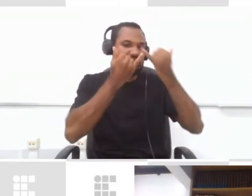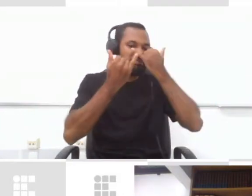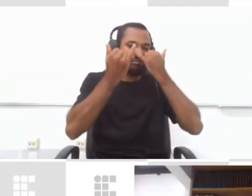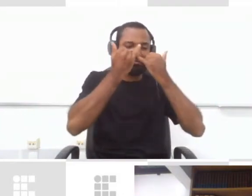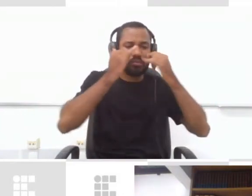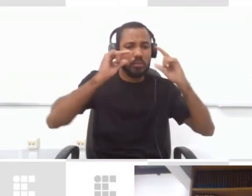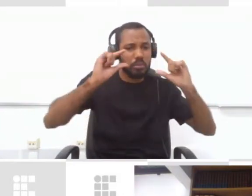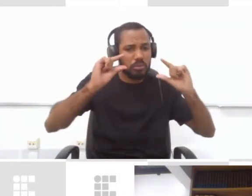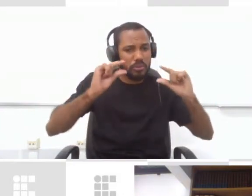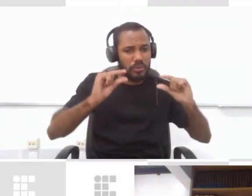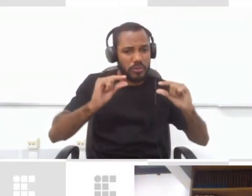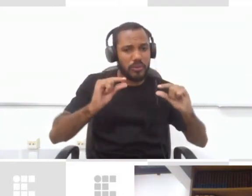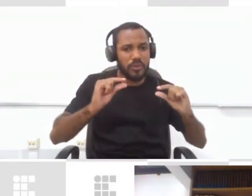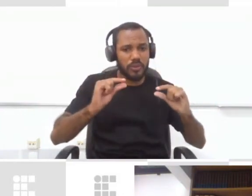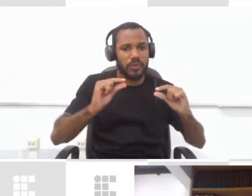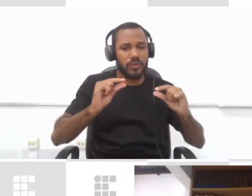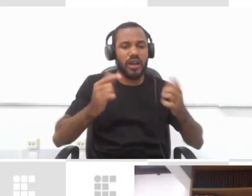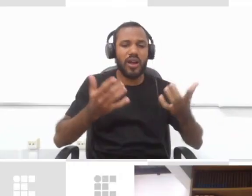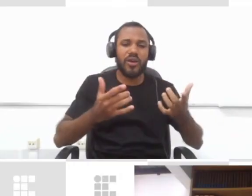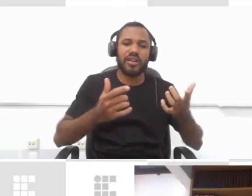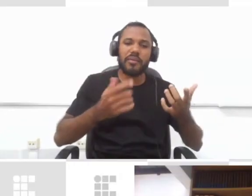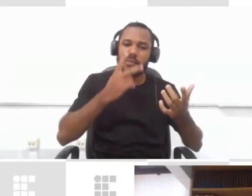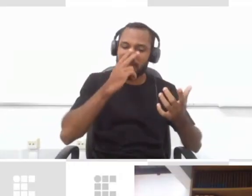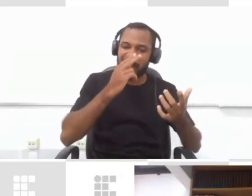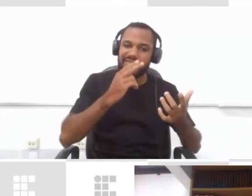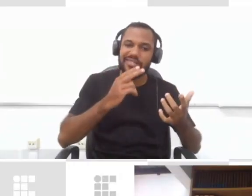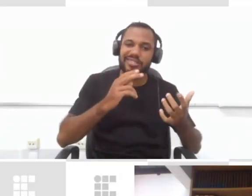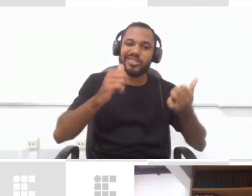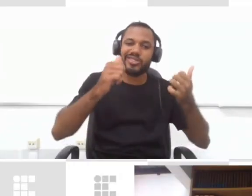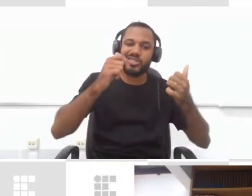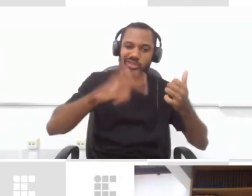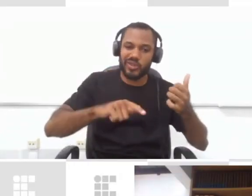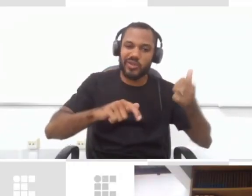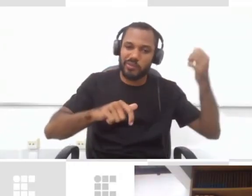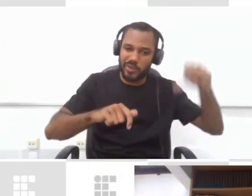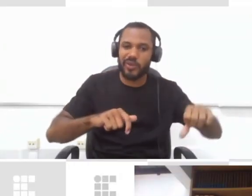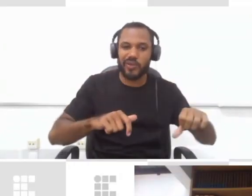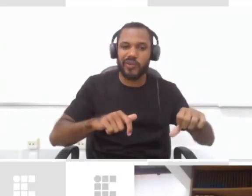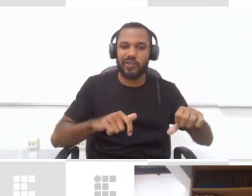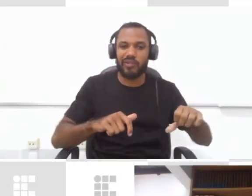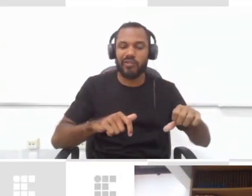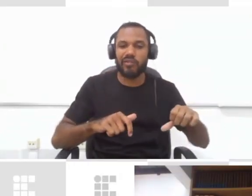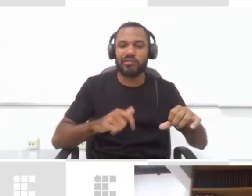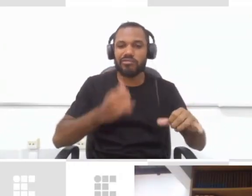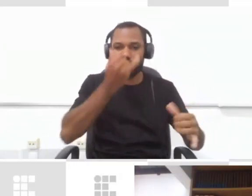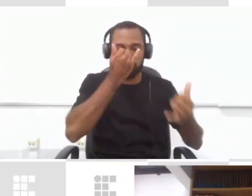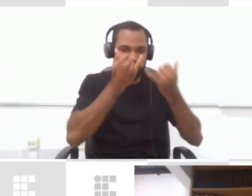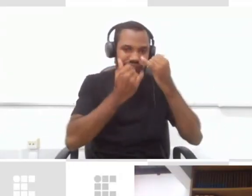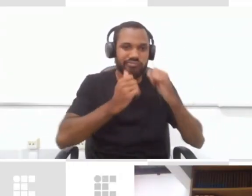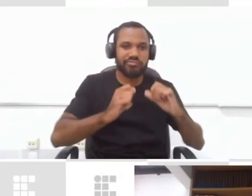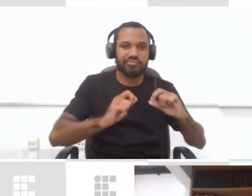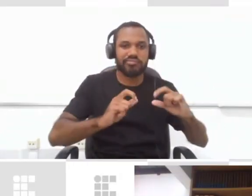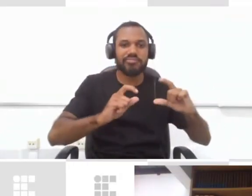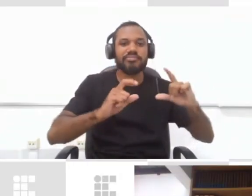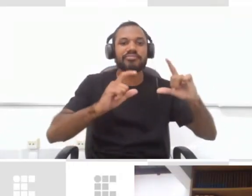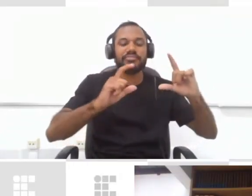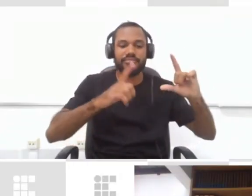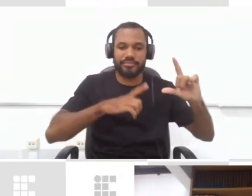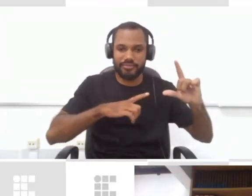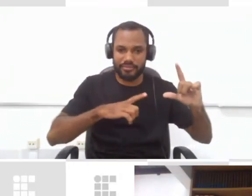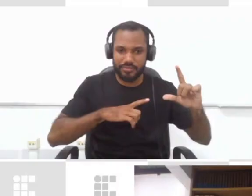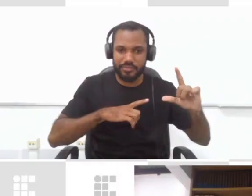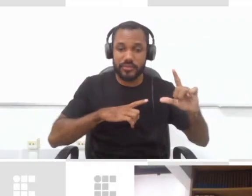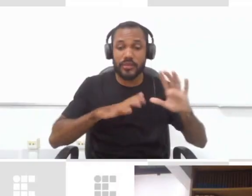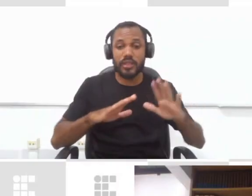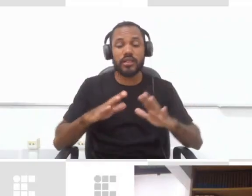2014, começa a piorar novamente. A partir de 2015, começa a piorar novamente. Nós já sabíamos desde 1980,